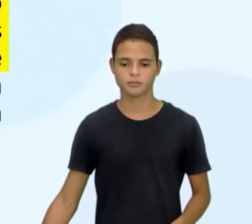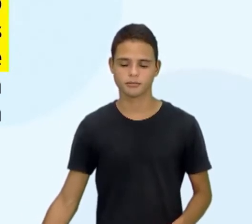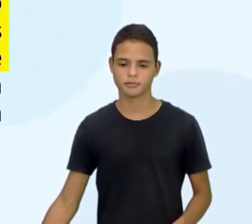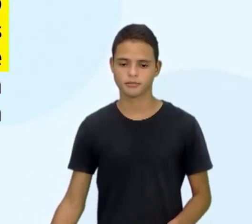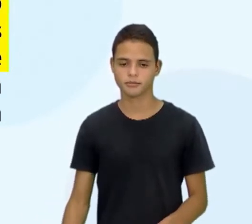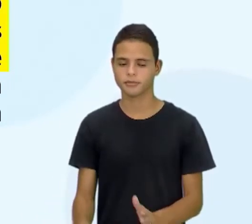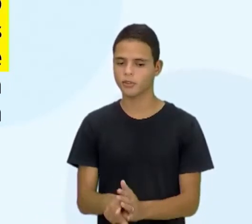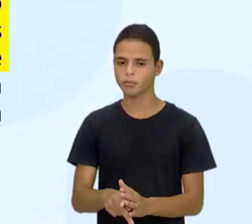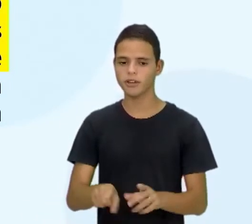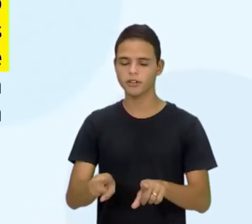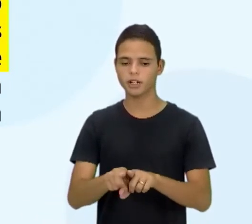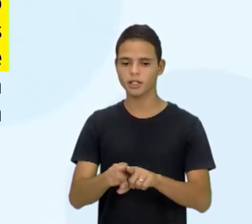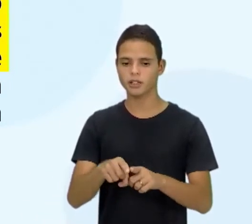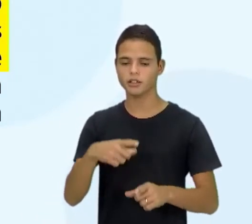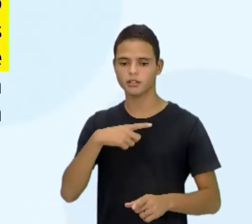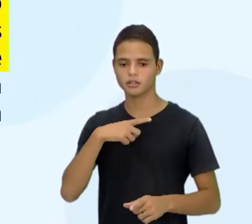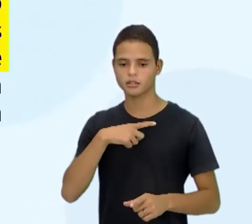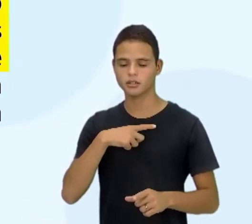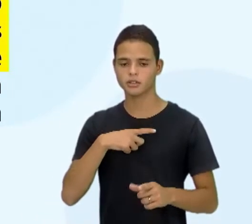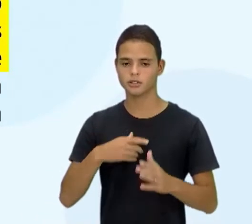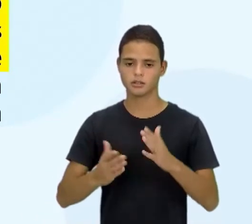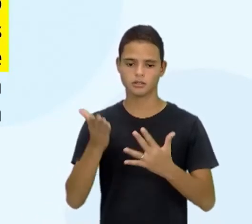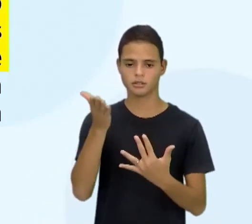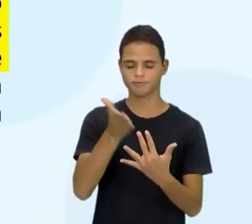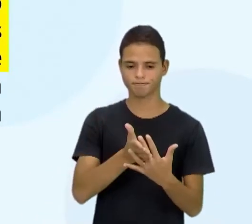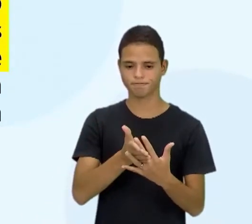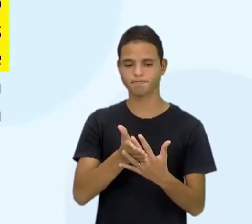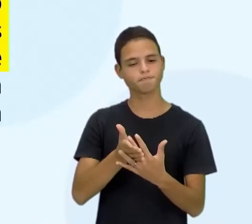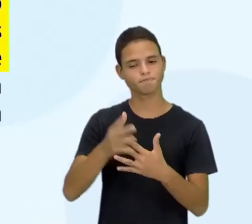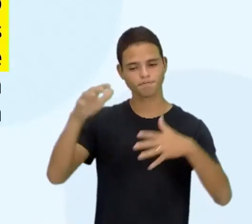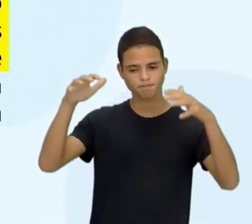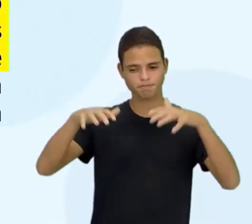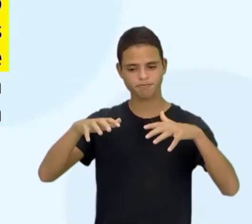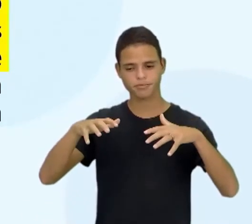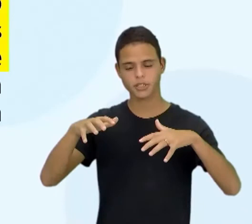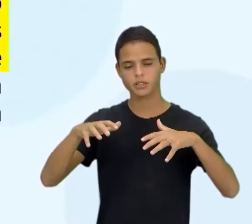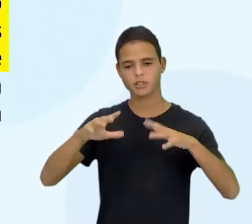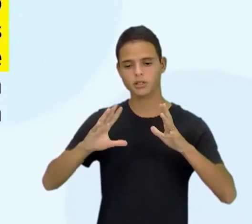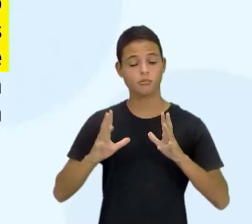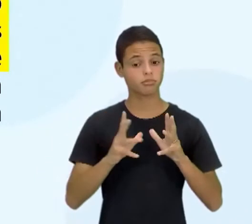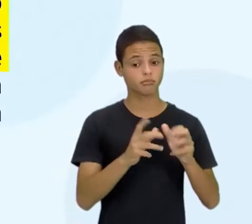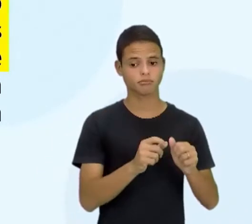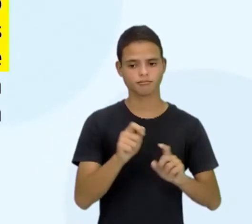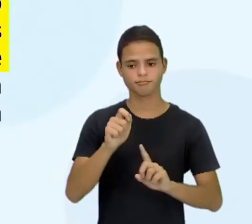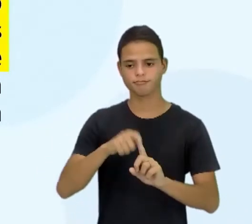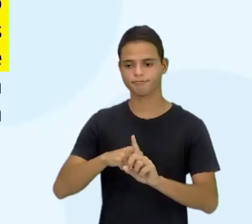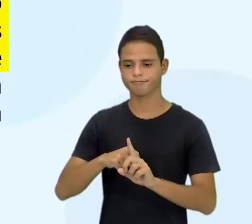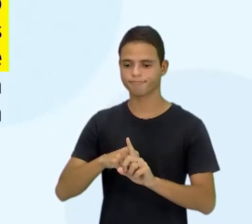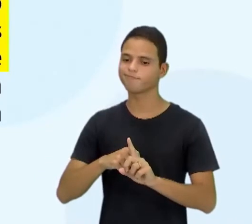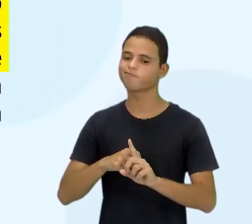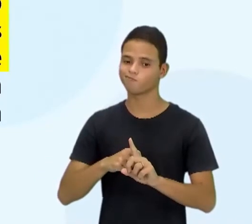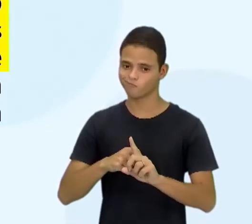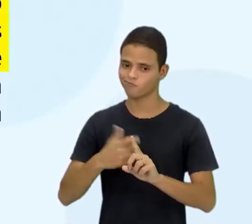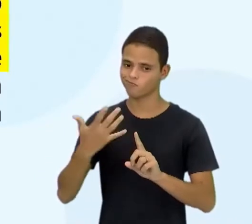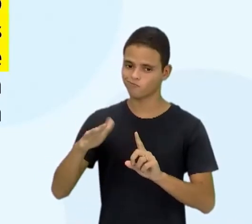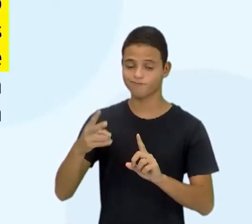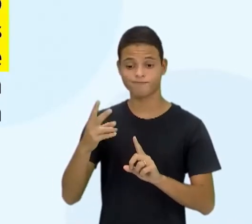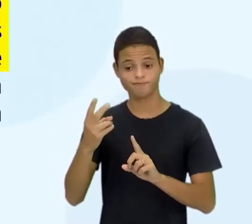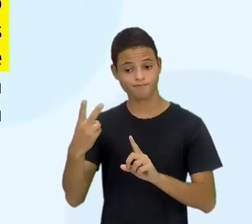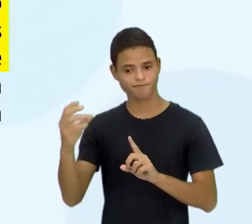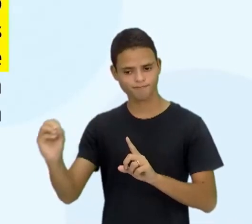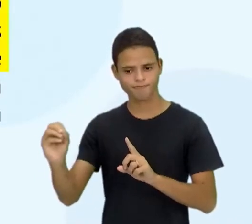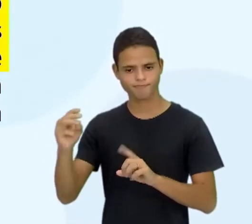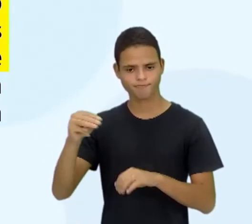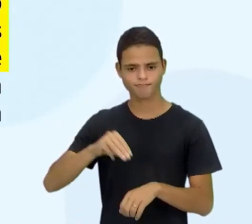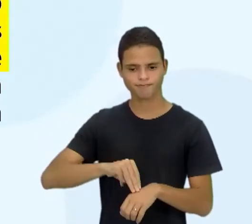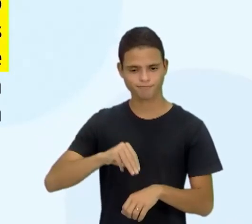Isso equivale a metade da quantidade de chuva esperada para todo o mês, cerca de